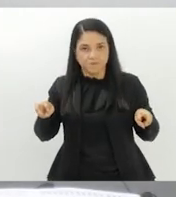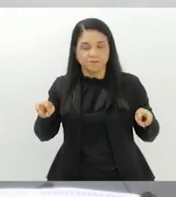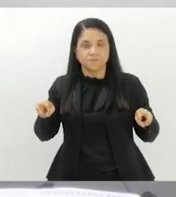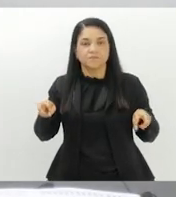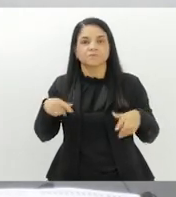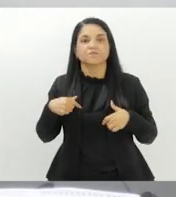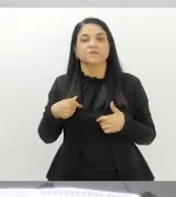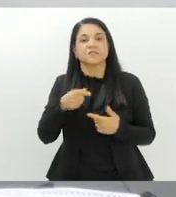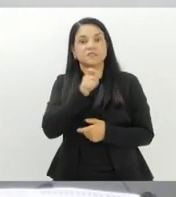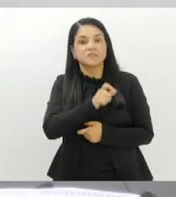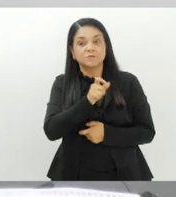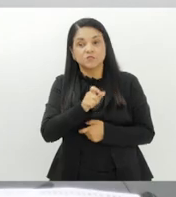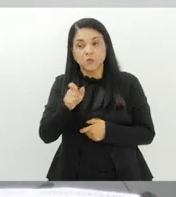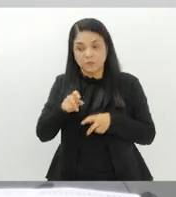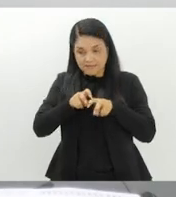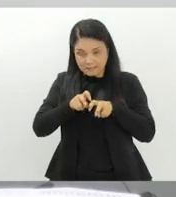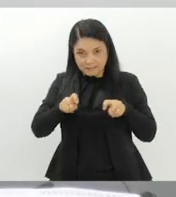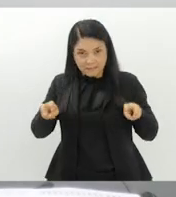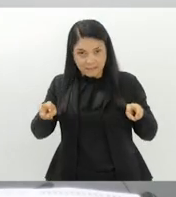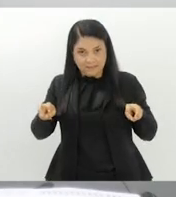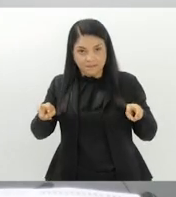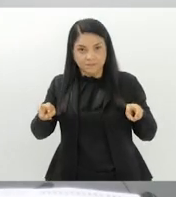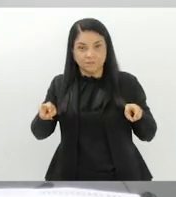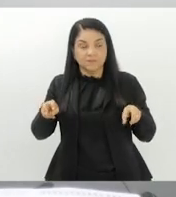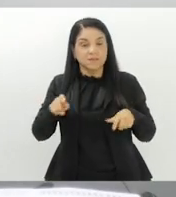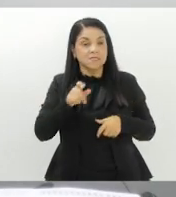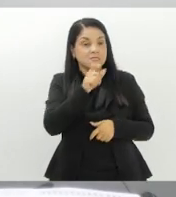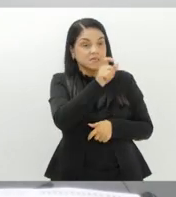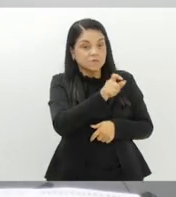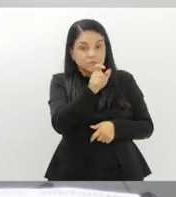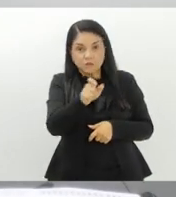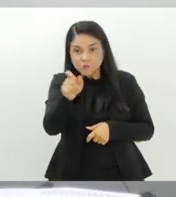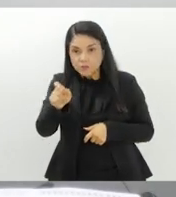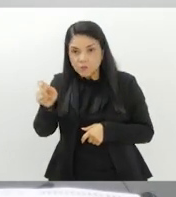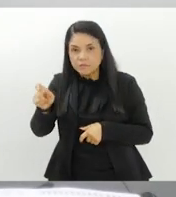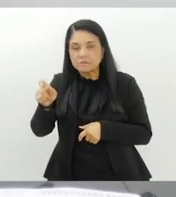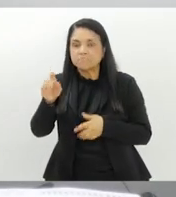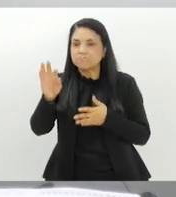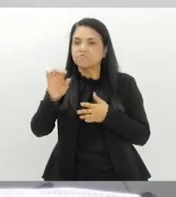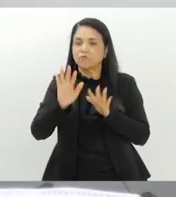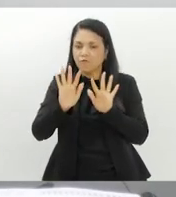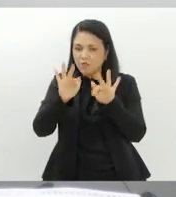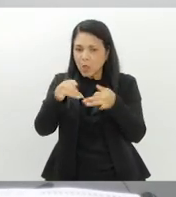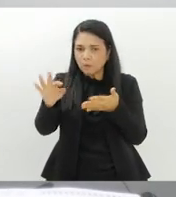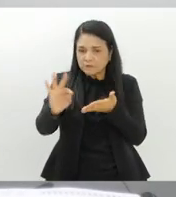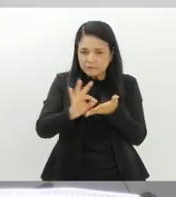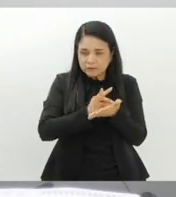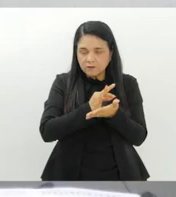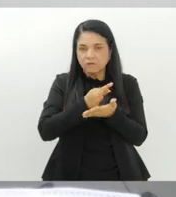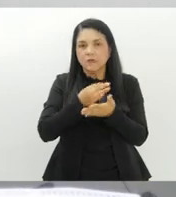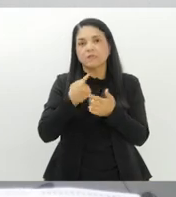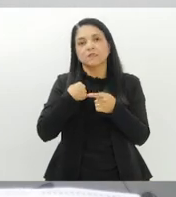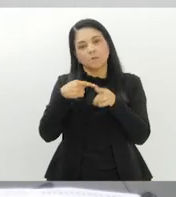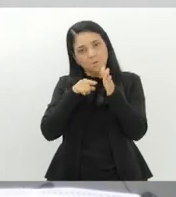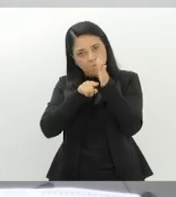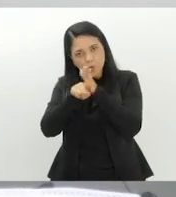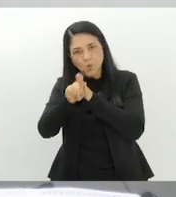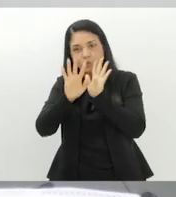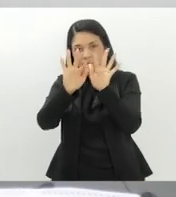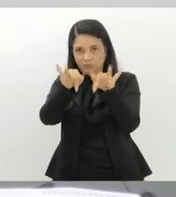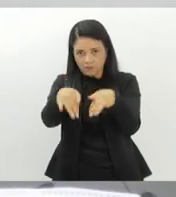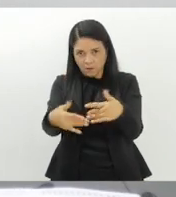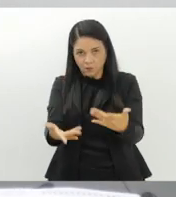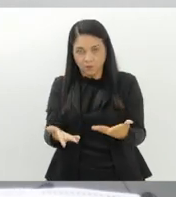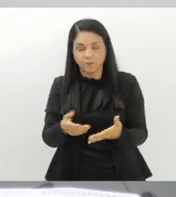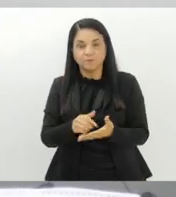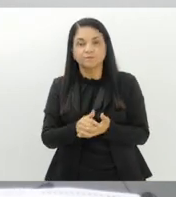Então, todas as pessoas da mesa vão falar e as pessoas que estão aqui também depois podem se inscrever e também fazer a sua intervenção. A gente